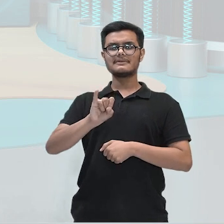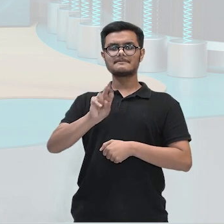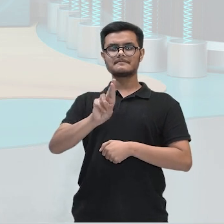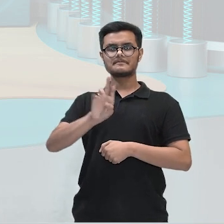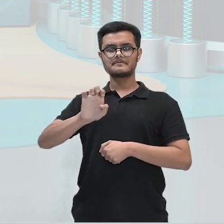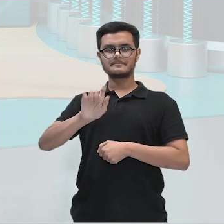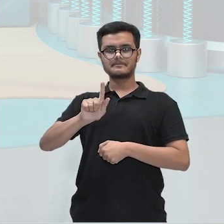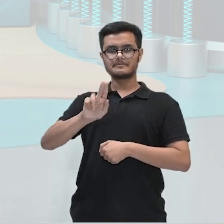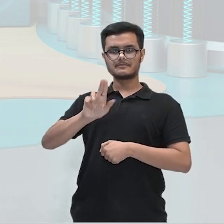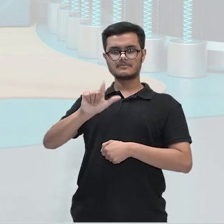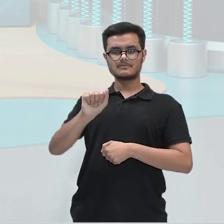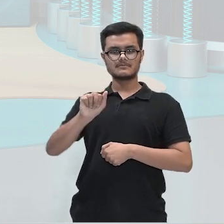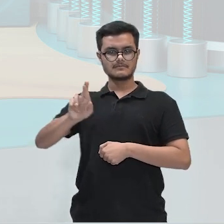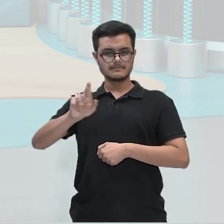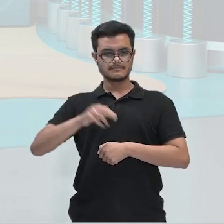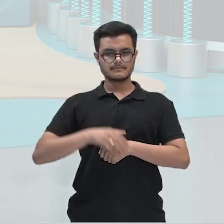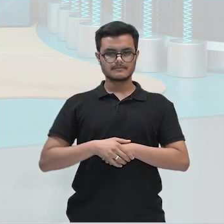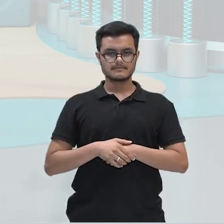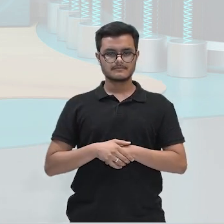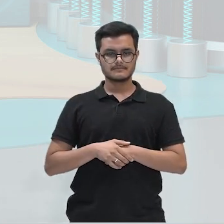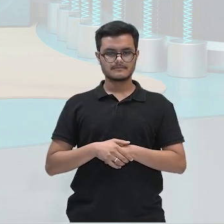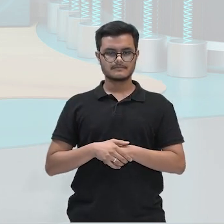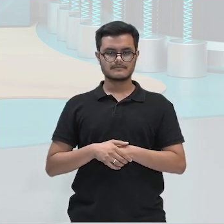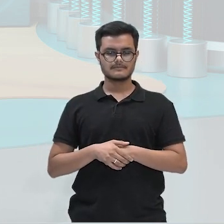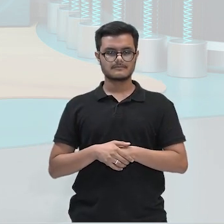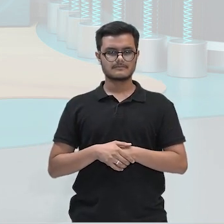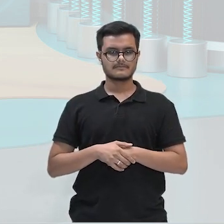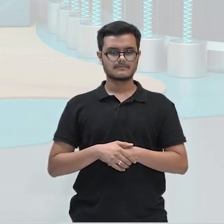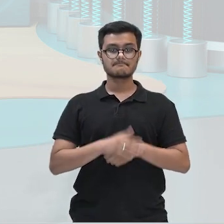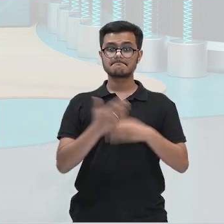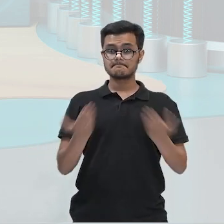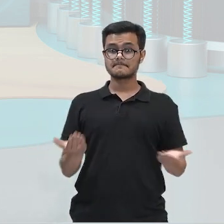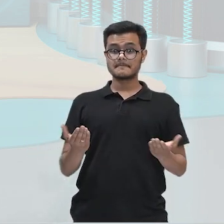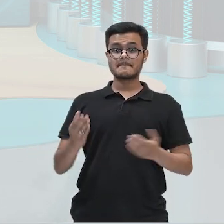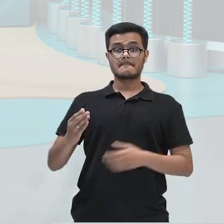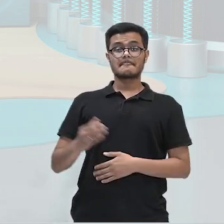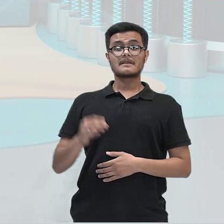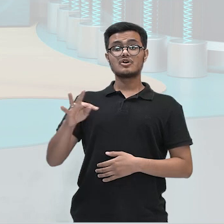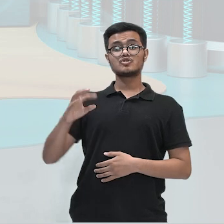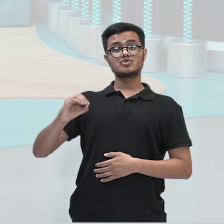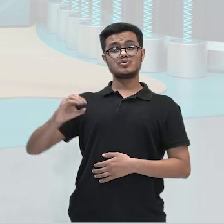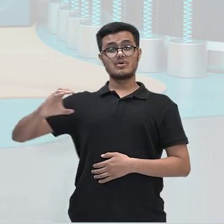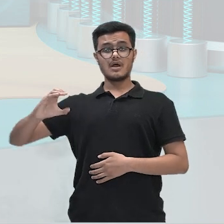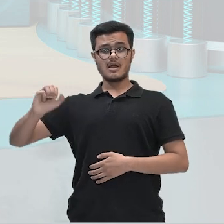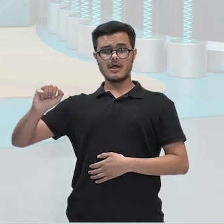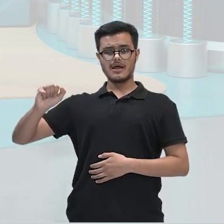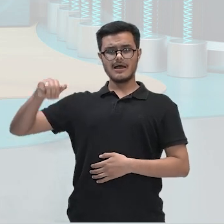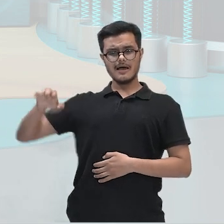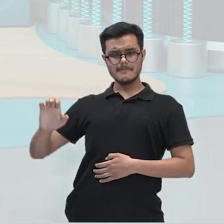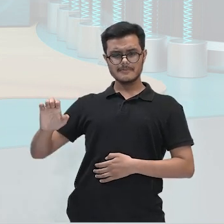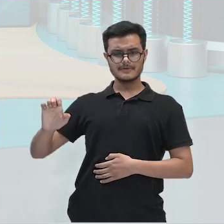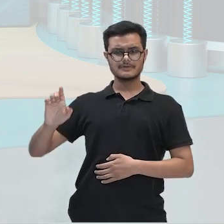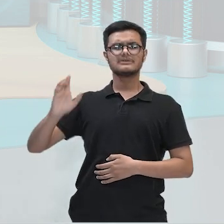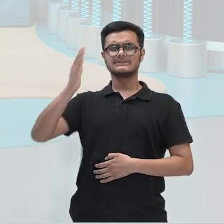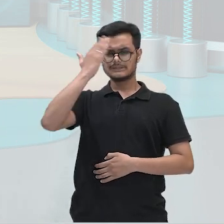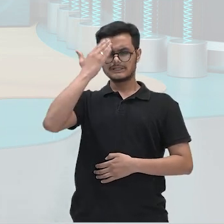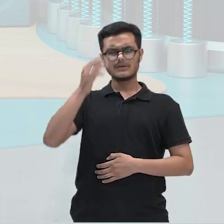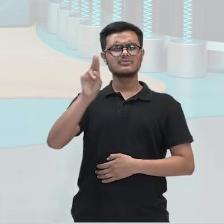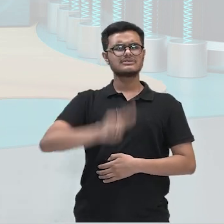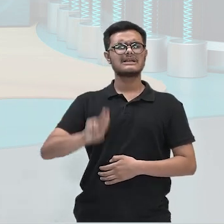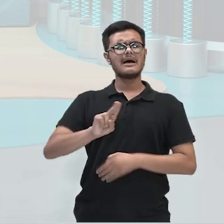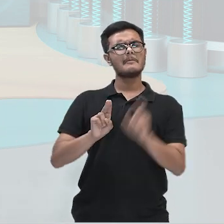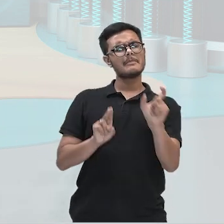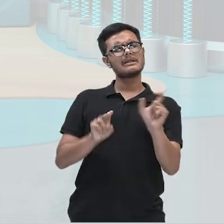vamos ver mais verbos irregulares. Ought to come, que é o verbo vir. Lá no nosso texto nós tínhamos a palavra came,